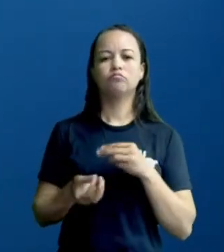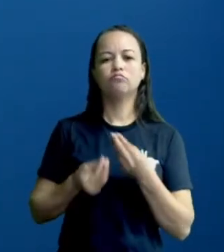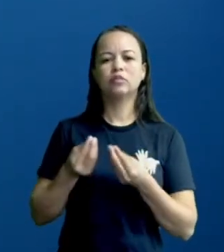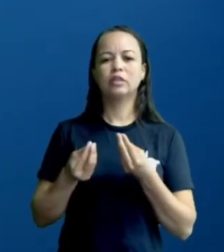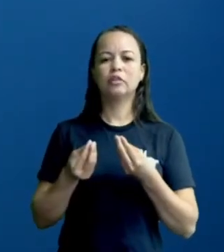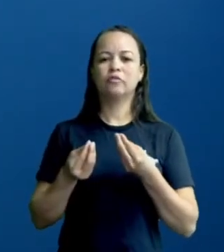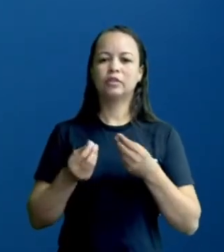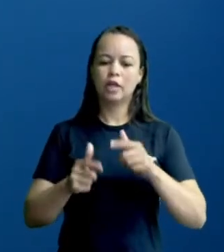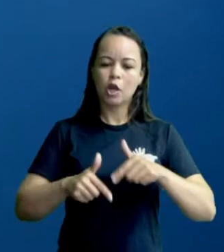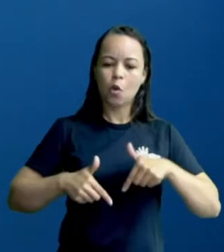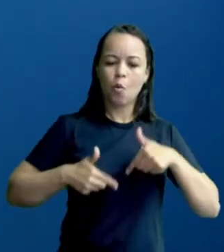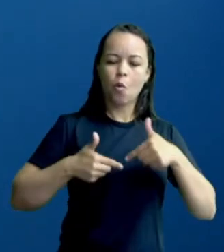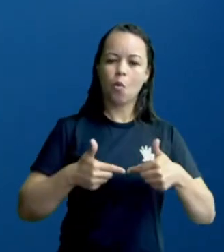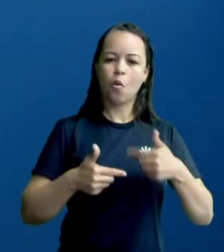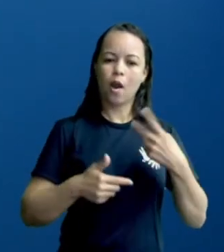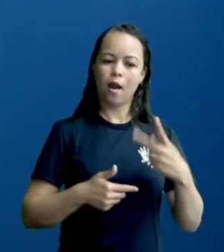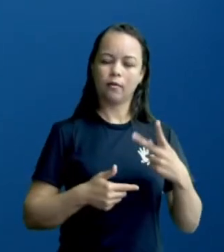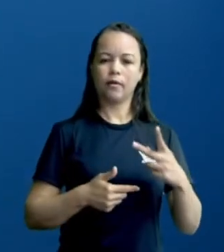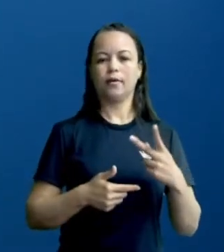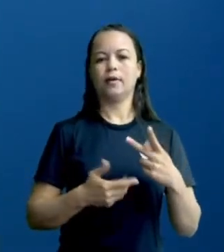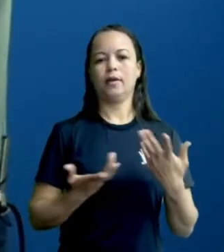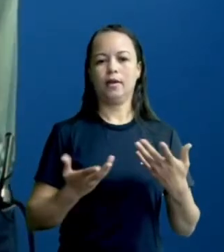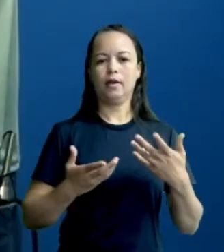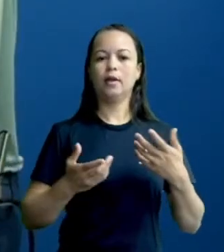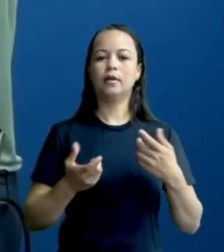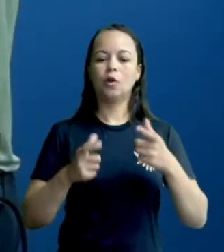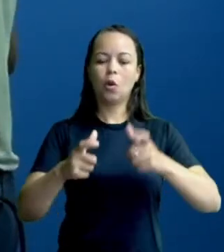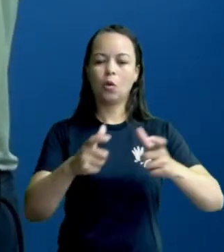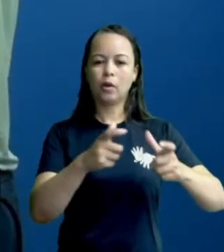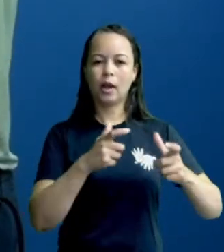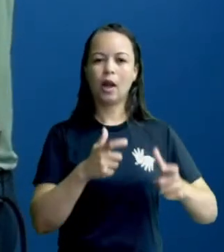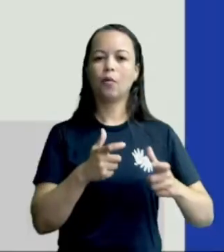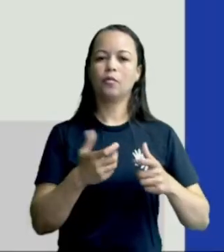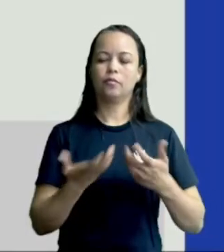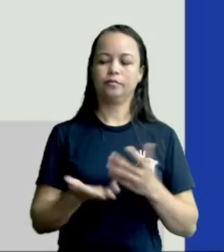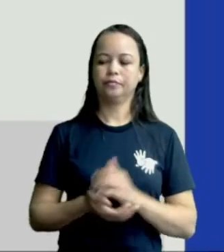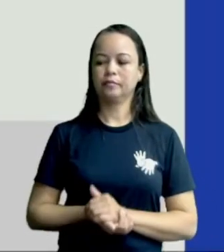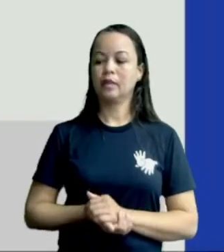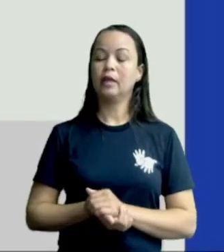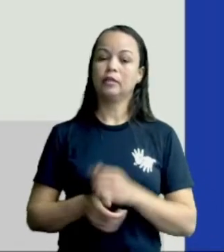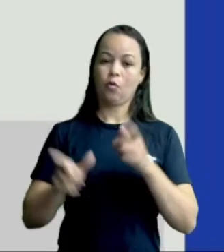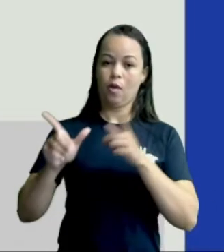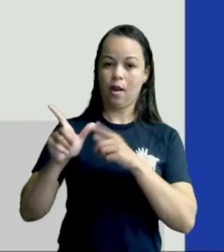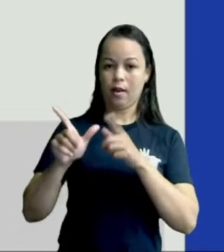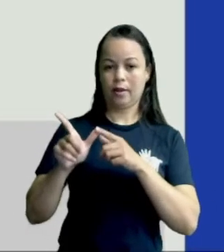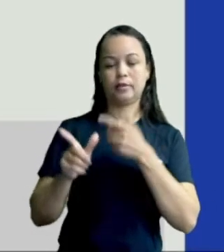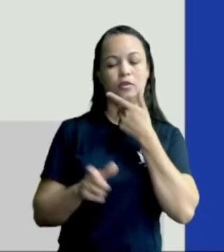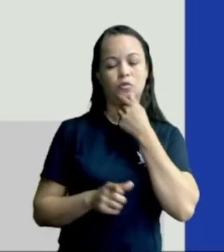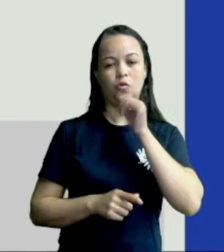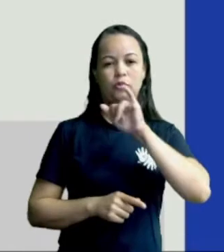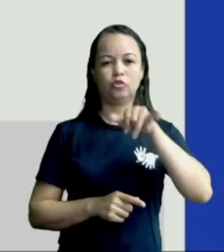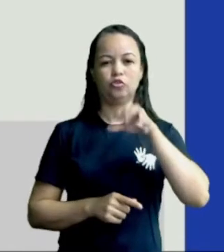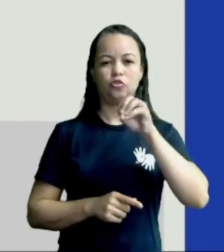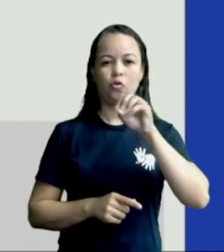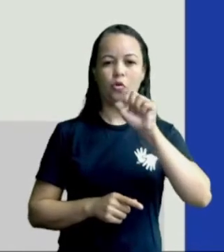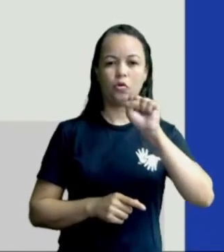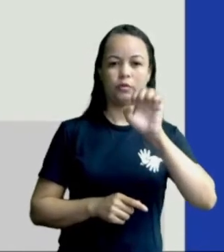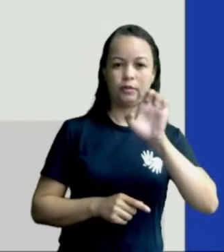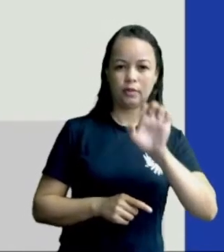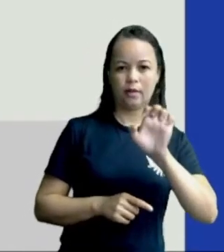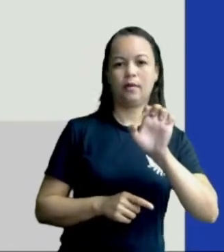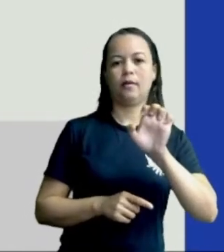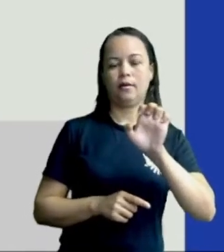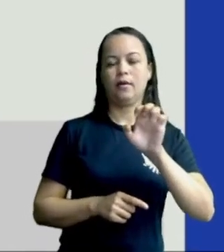àquele local, em honra a uma causa maior. Então, letra de José Teixeira que evidencia esse fato